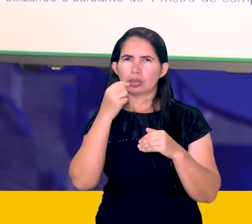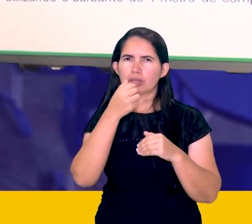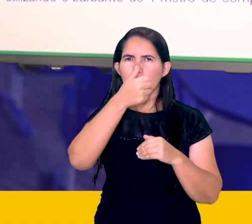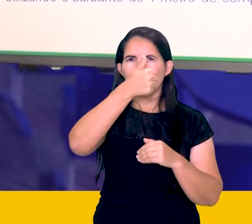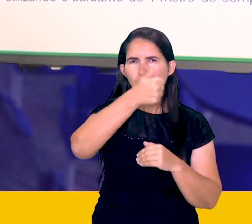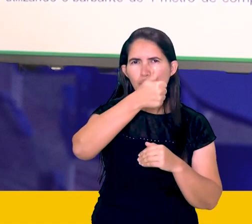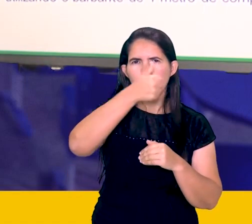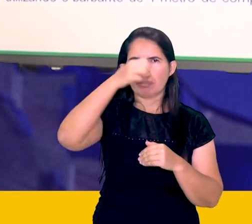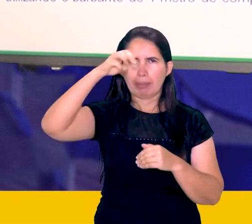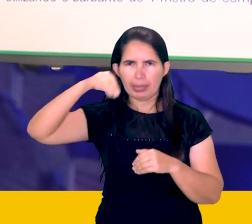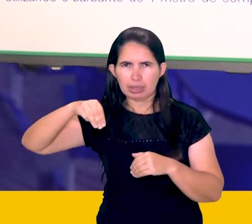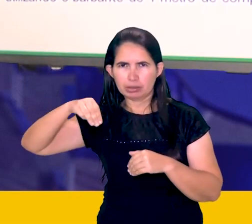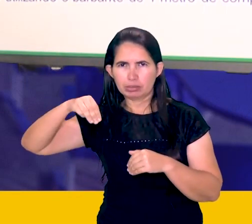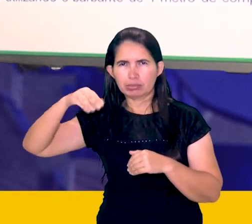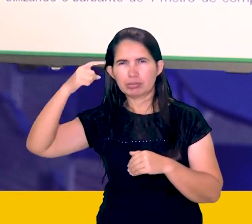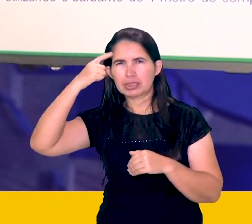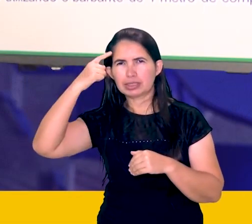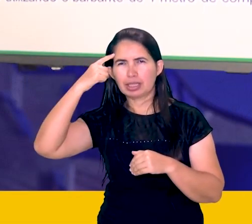Pense um pouco.